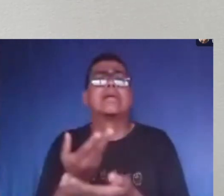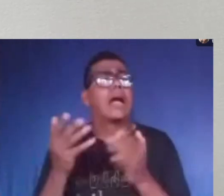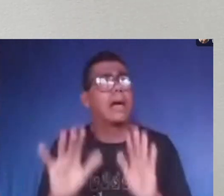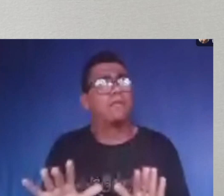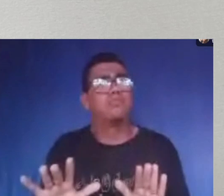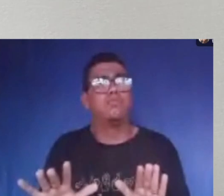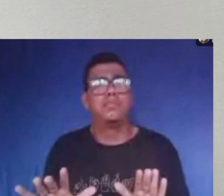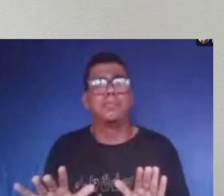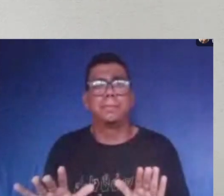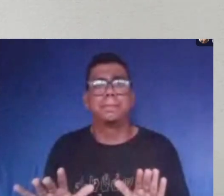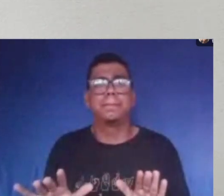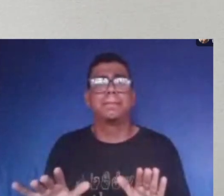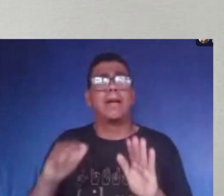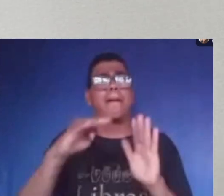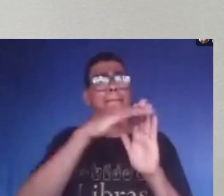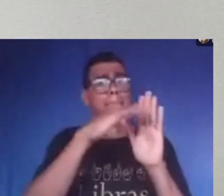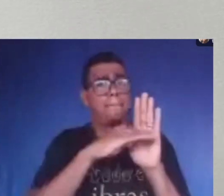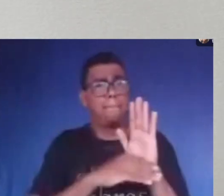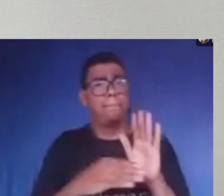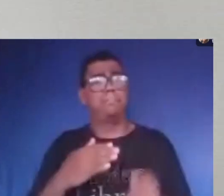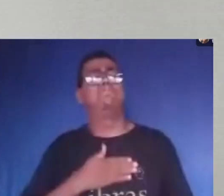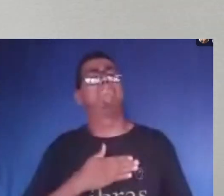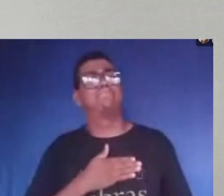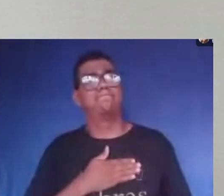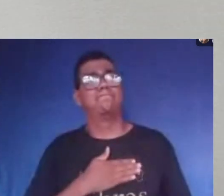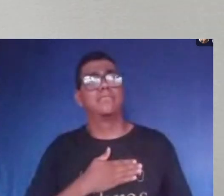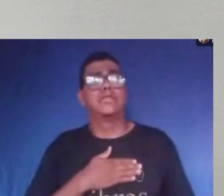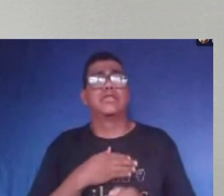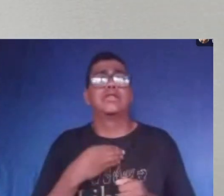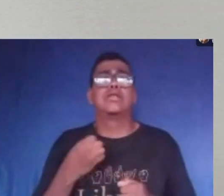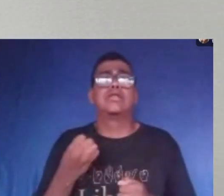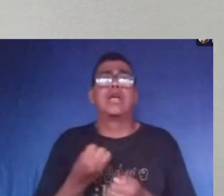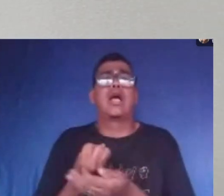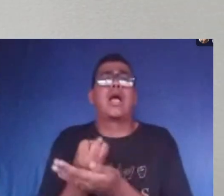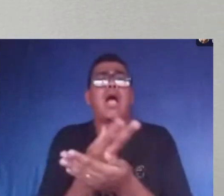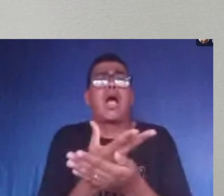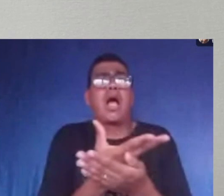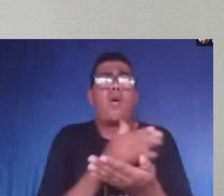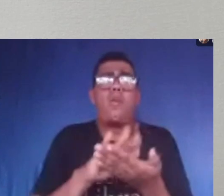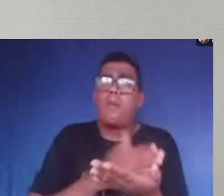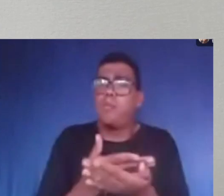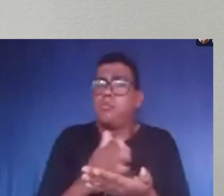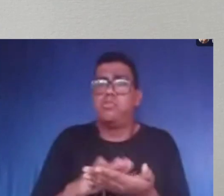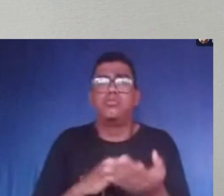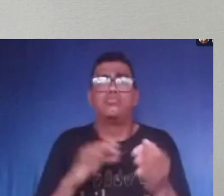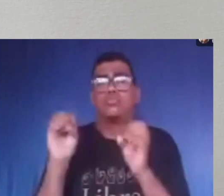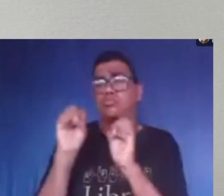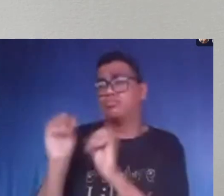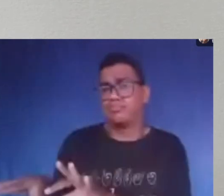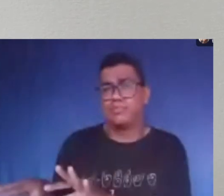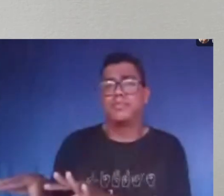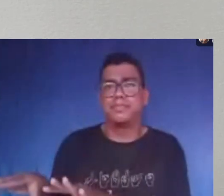angústia, dia de guerra, dia de intranquilidade. Mas nós estamos dizendo e nós acreditamos na palavra de Deus que diz que a paz de Deus,